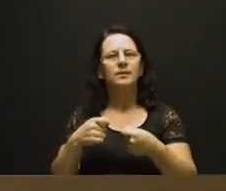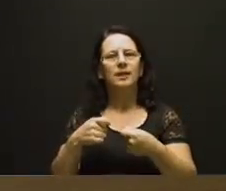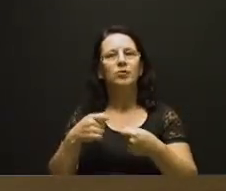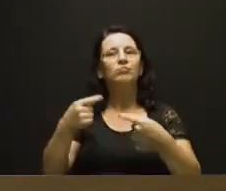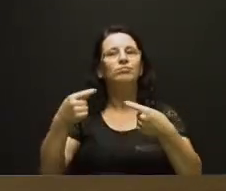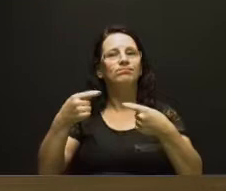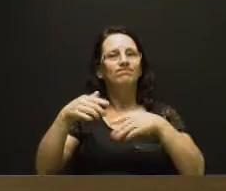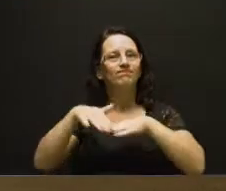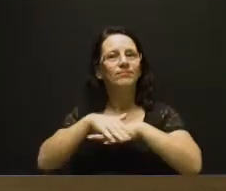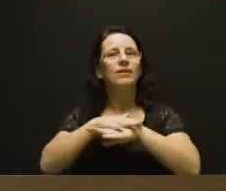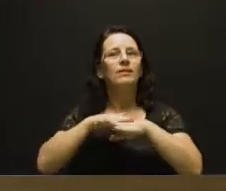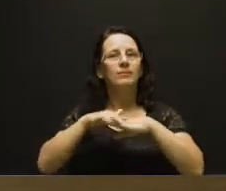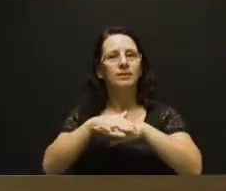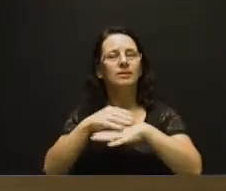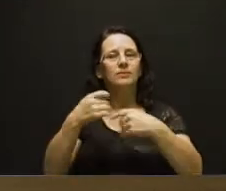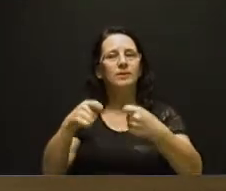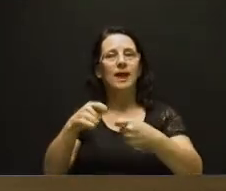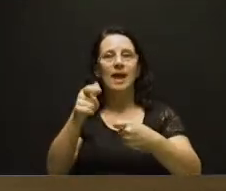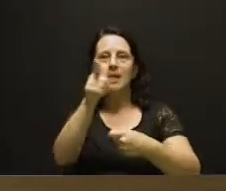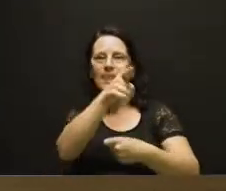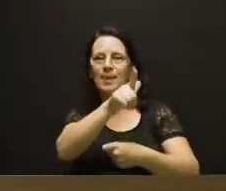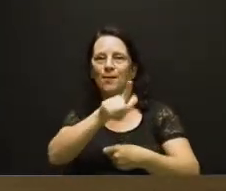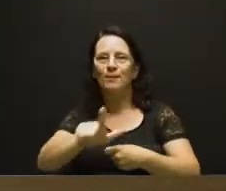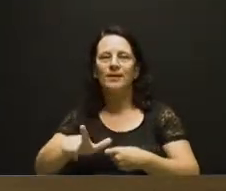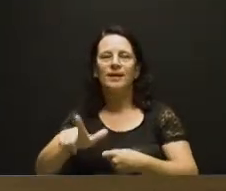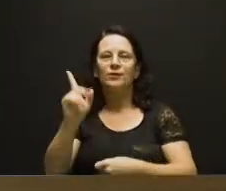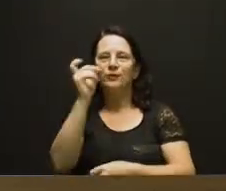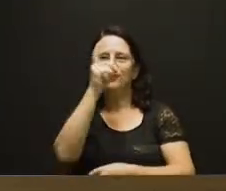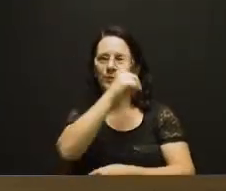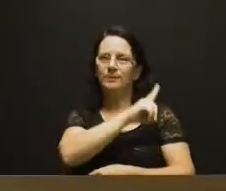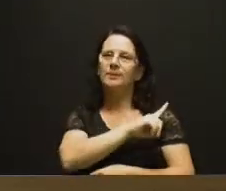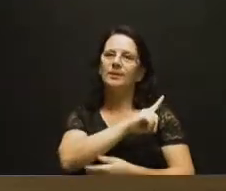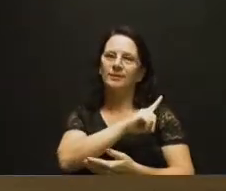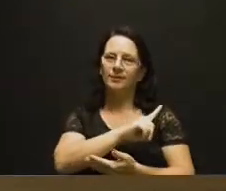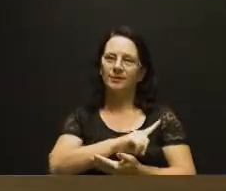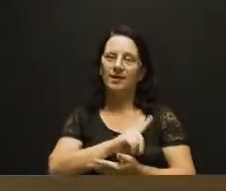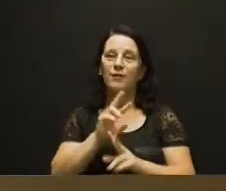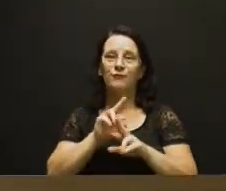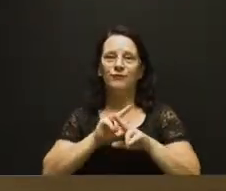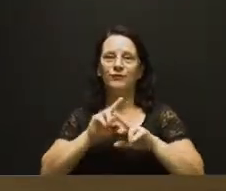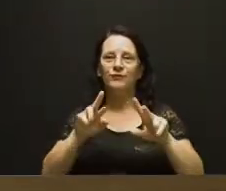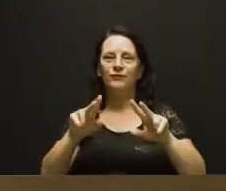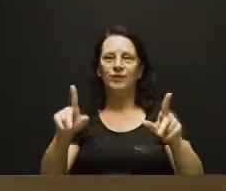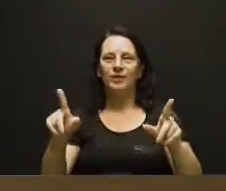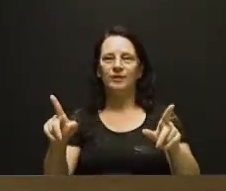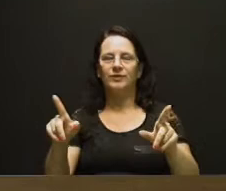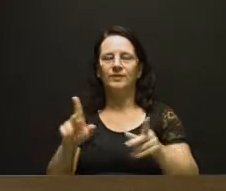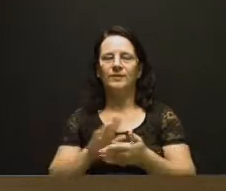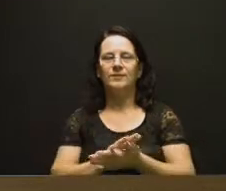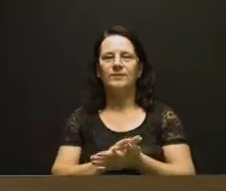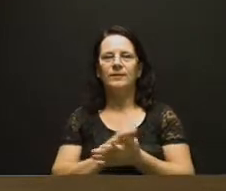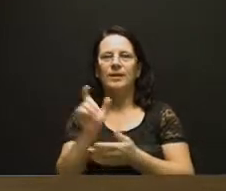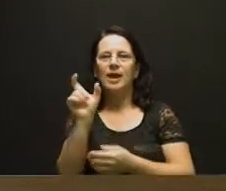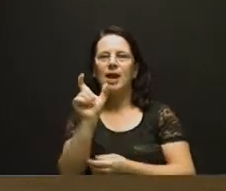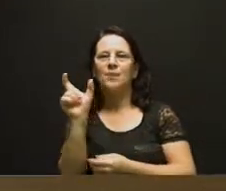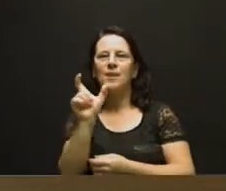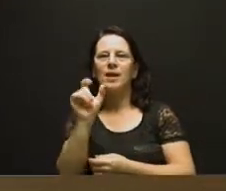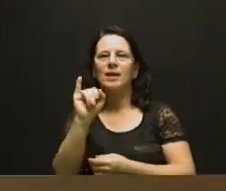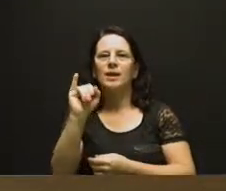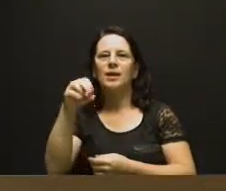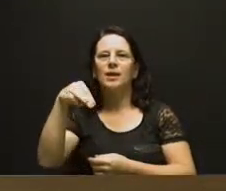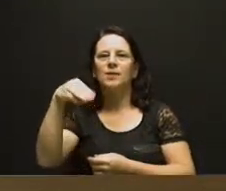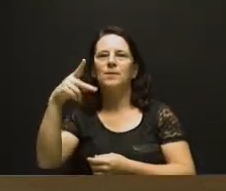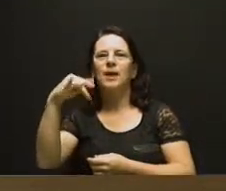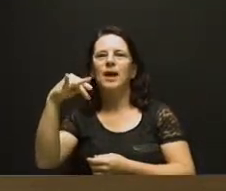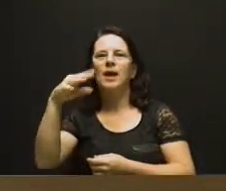discussão ser feita para quem não tem essa dificuldade então foi usado a palavra que empatia é